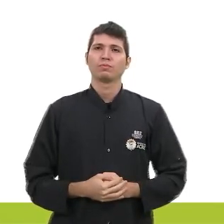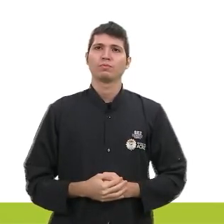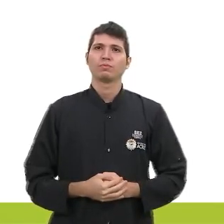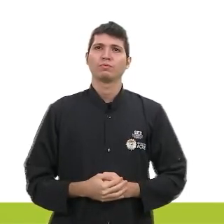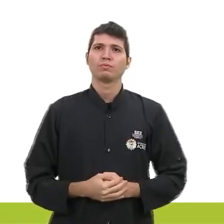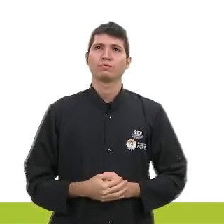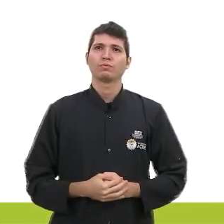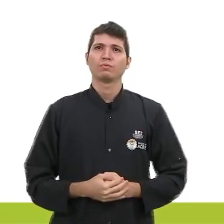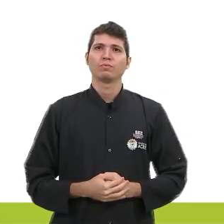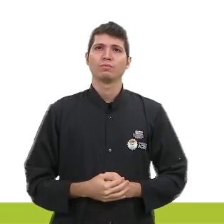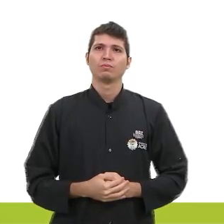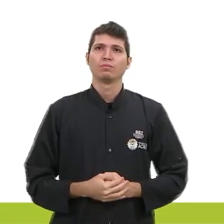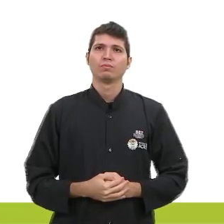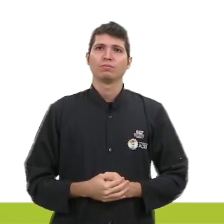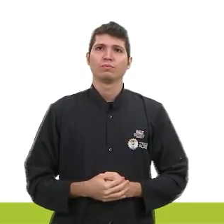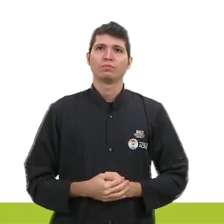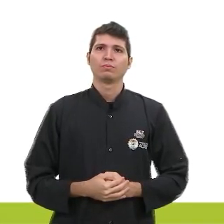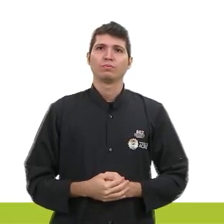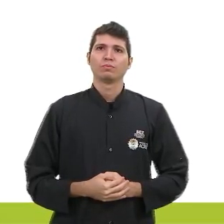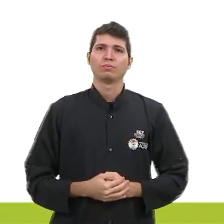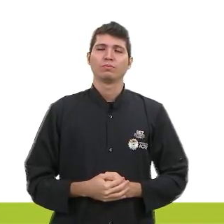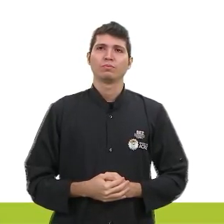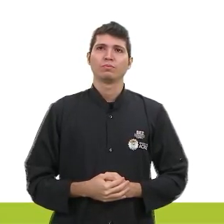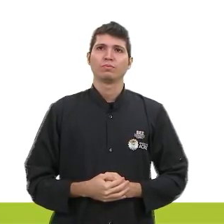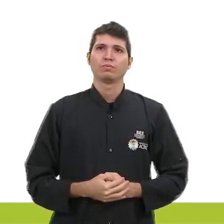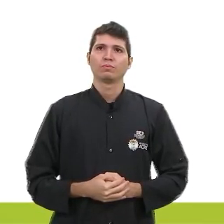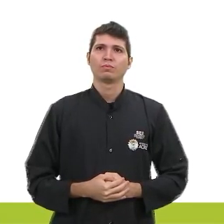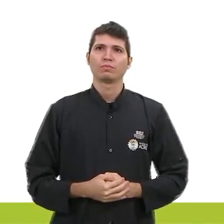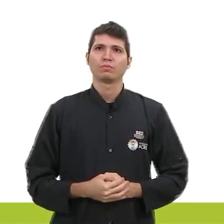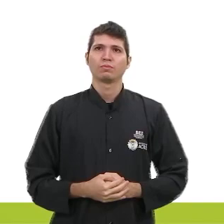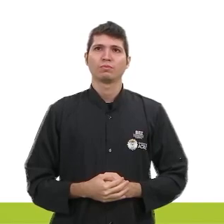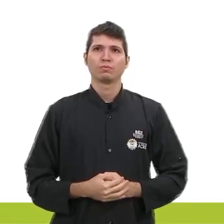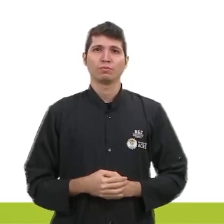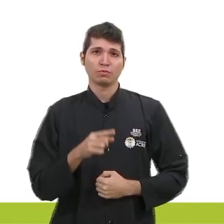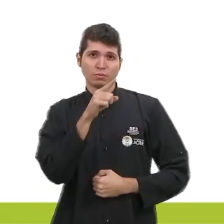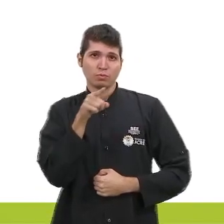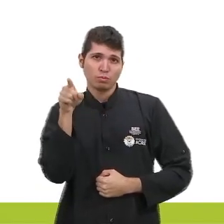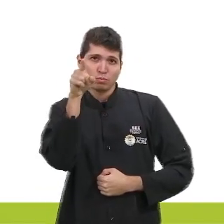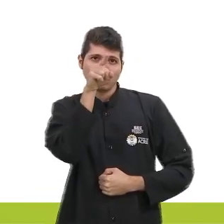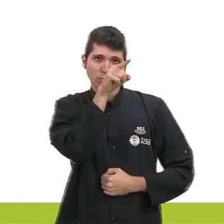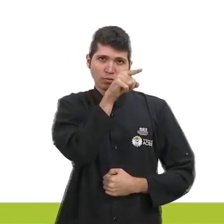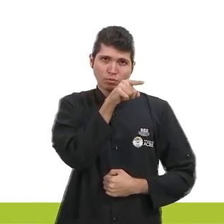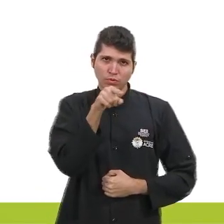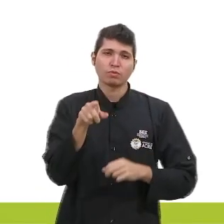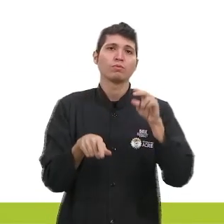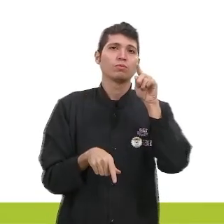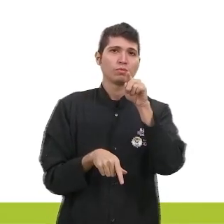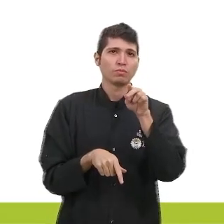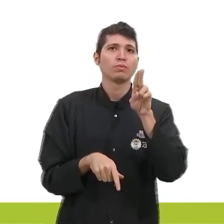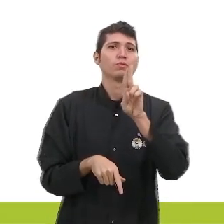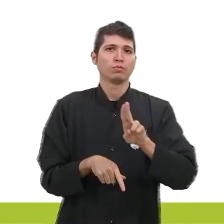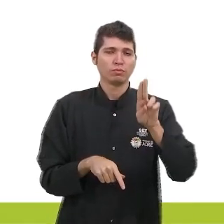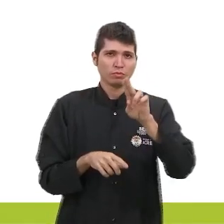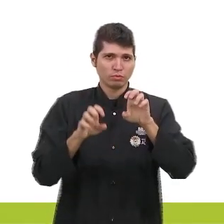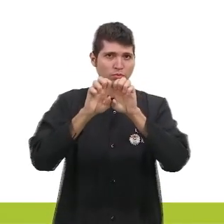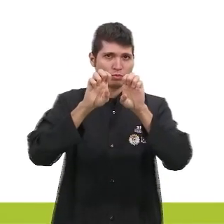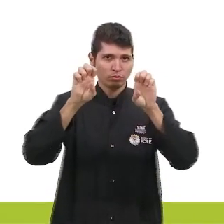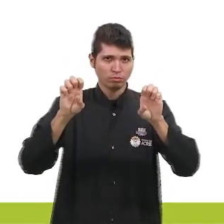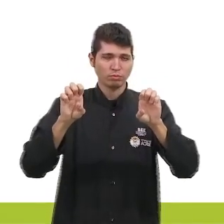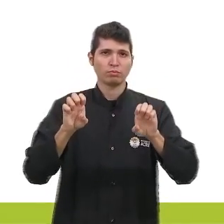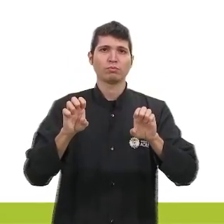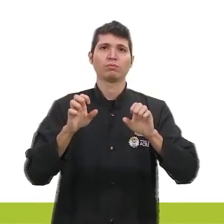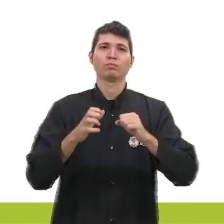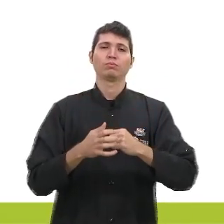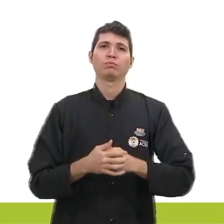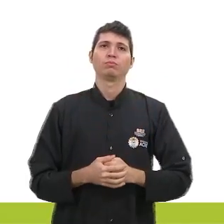Essa equaçãozinha aqui, ó. Fica de olho nela, tá? Nota aí direitinho, circula, marca, tá bom? E a gente consegue já definir